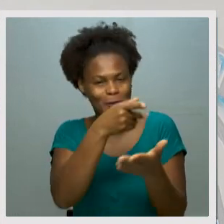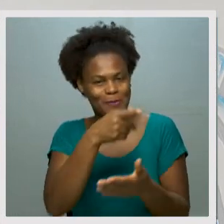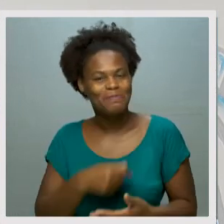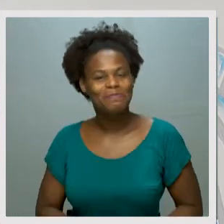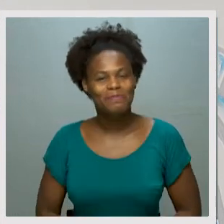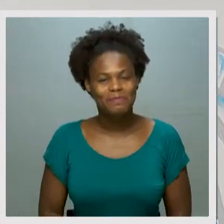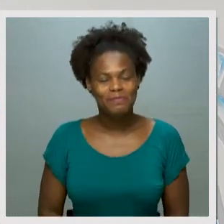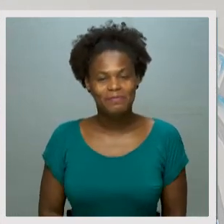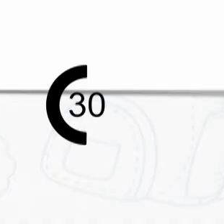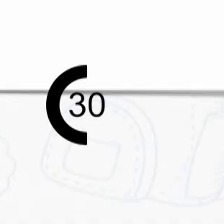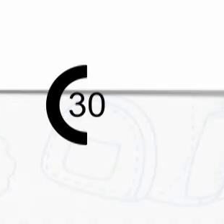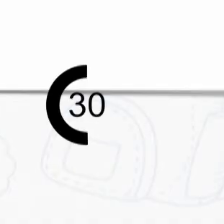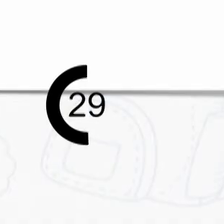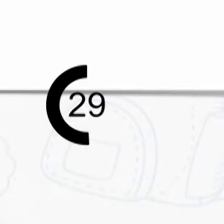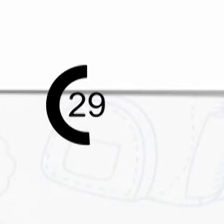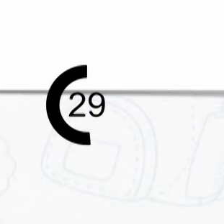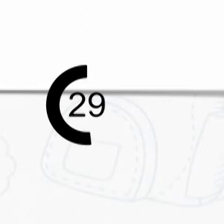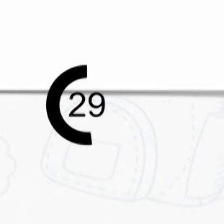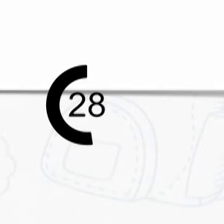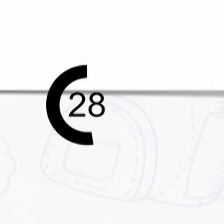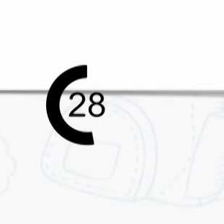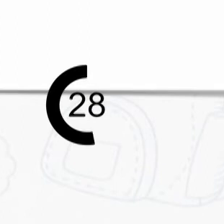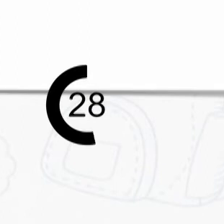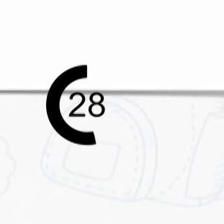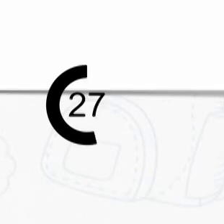responda às questões.